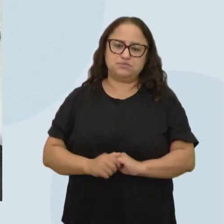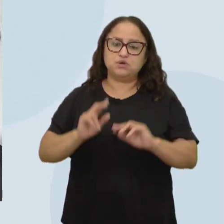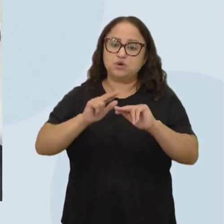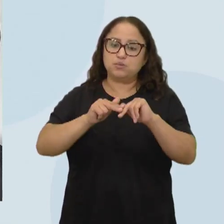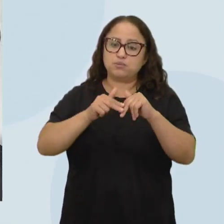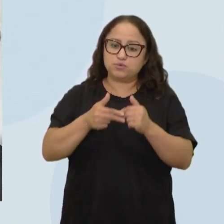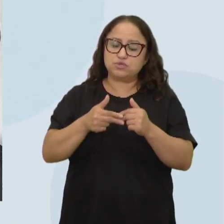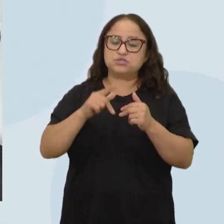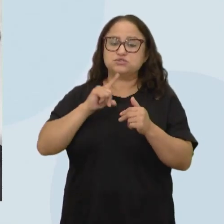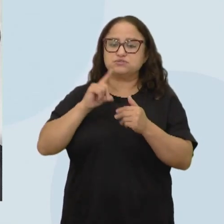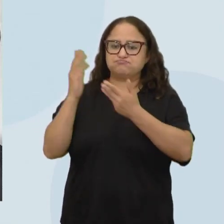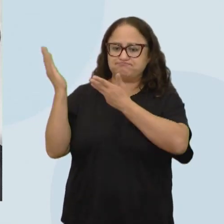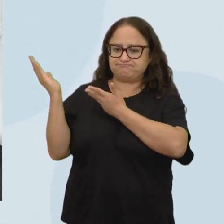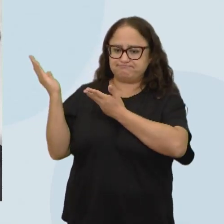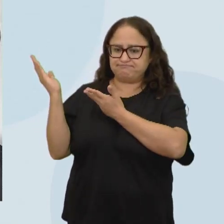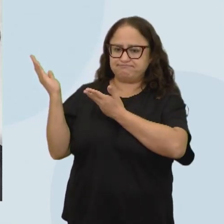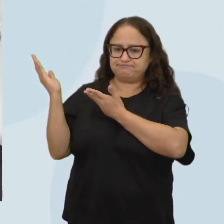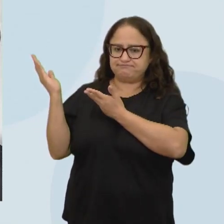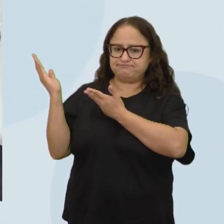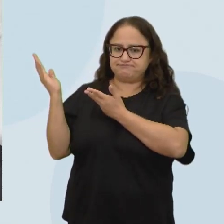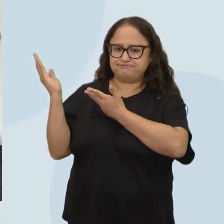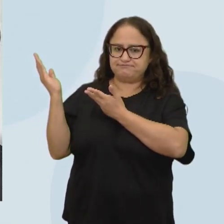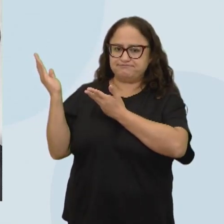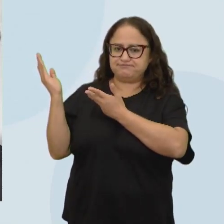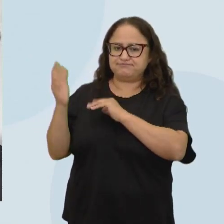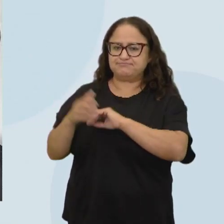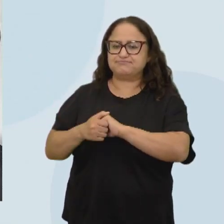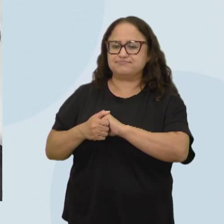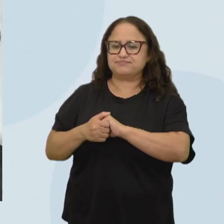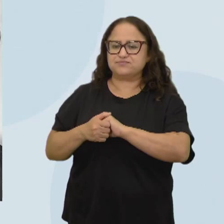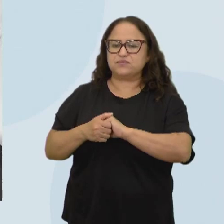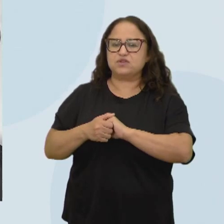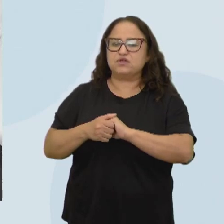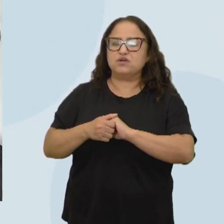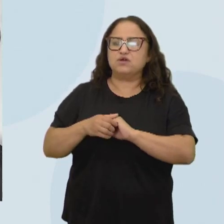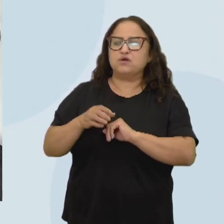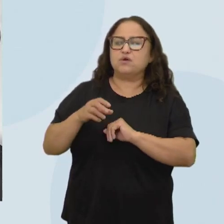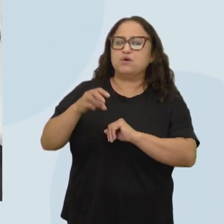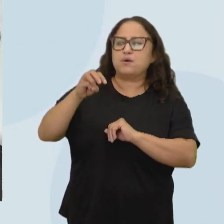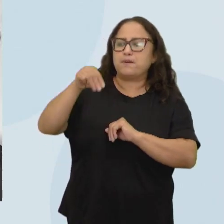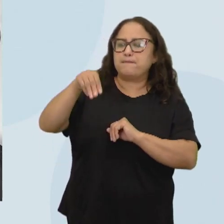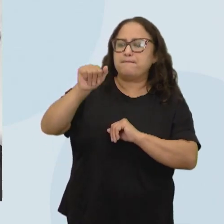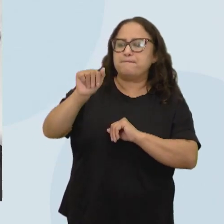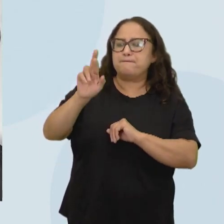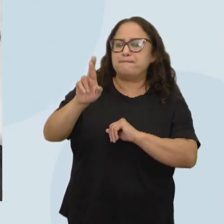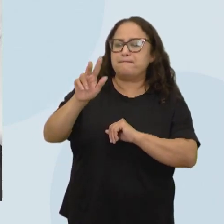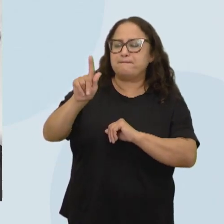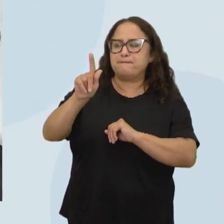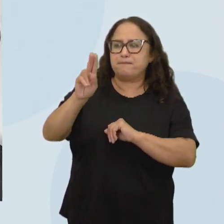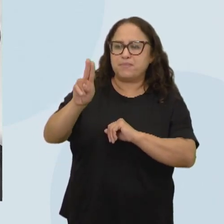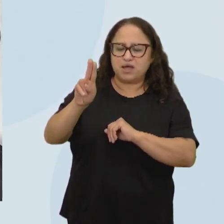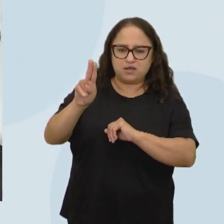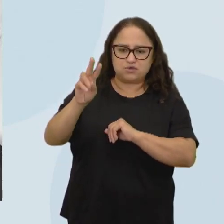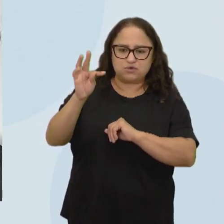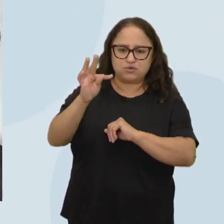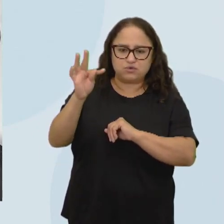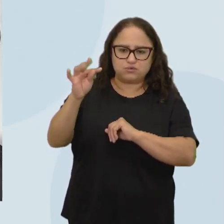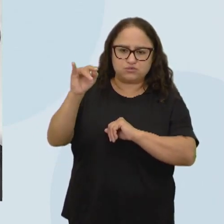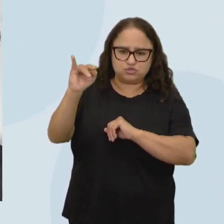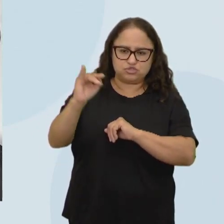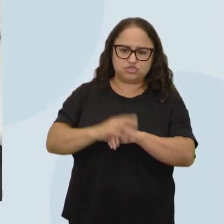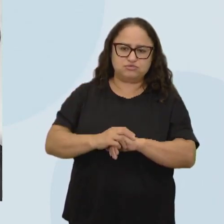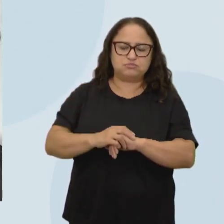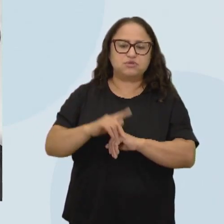que vai aí na tela para vocês a imagem do nosso grande bruxo